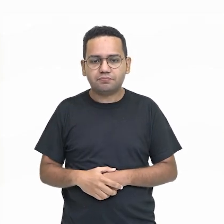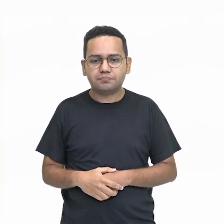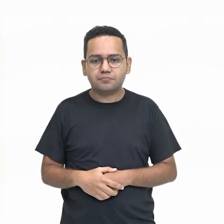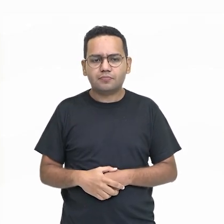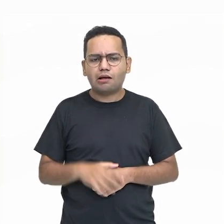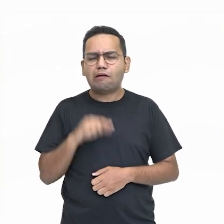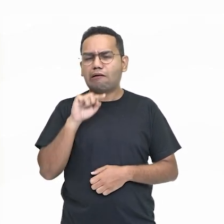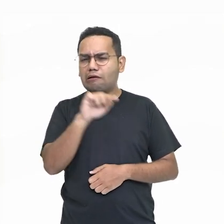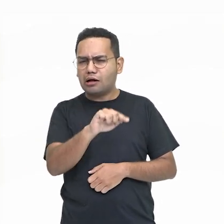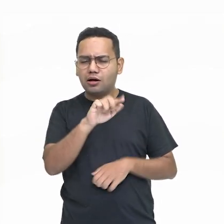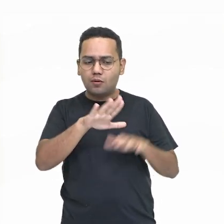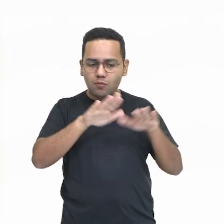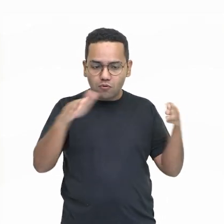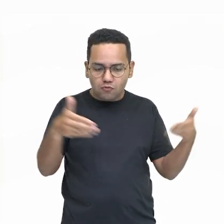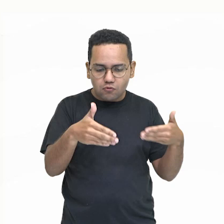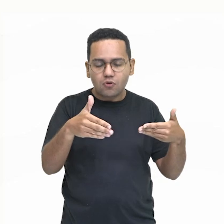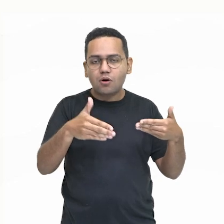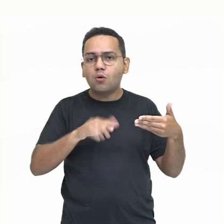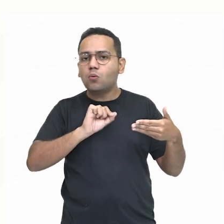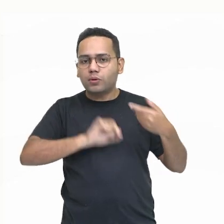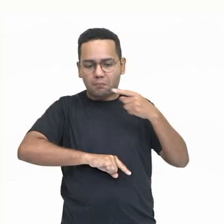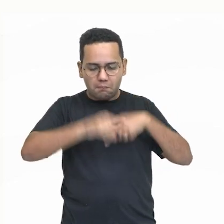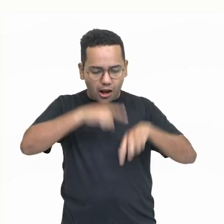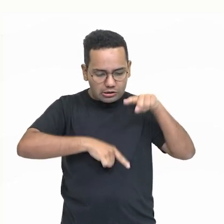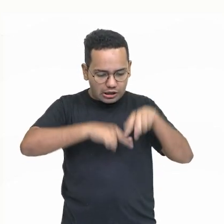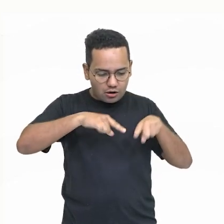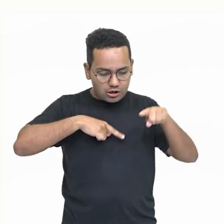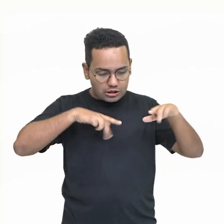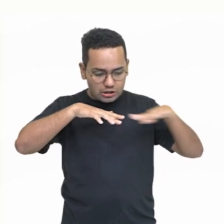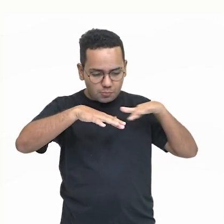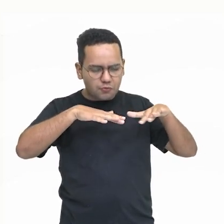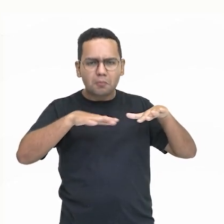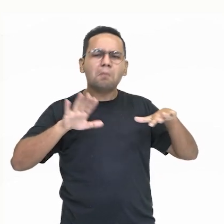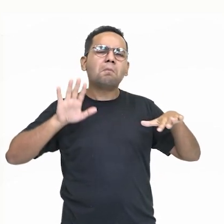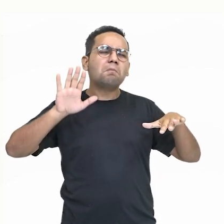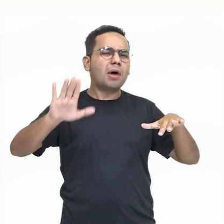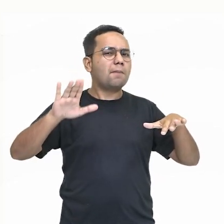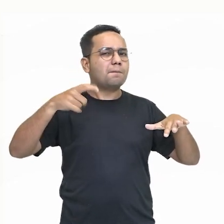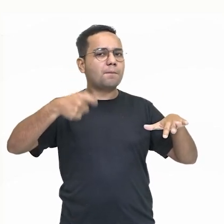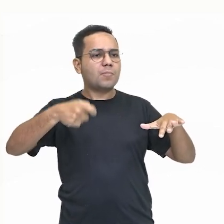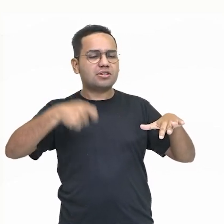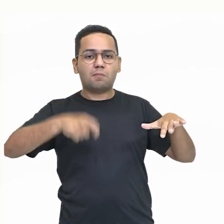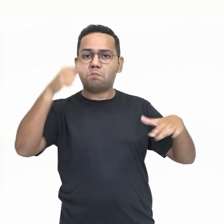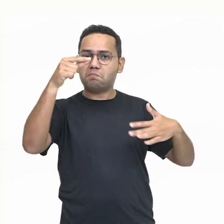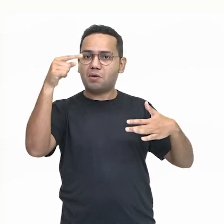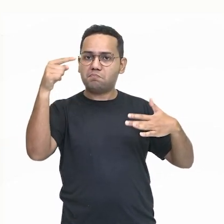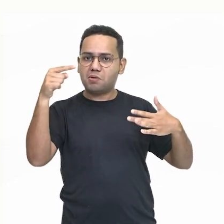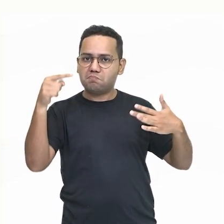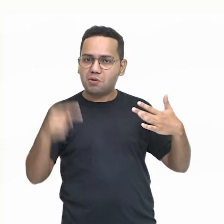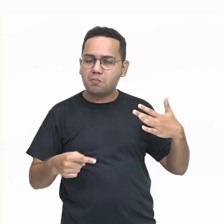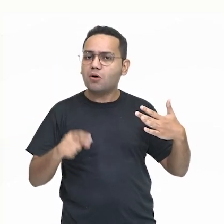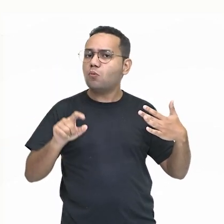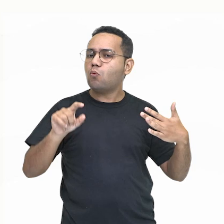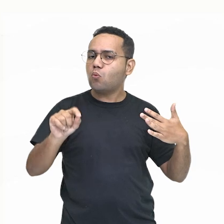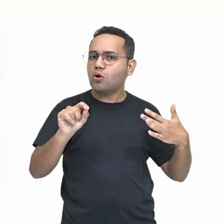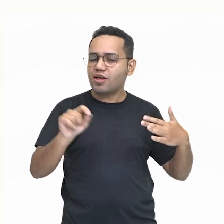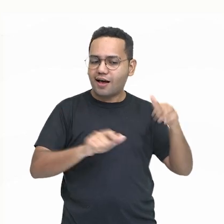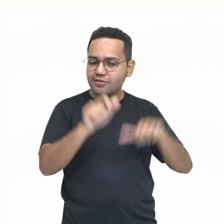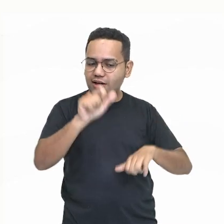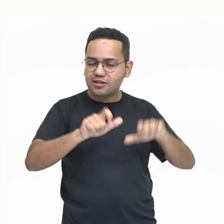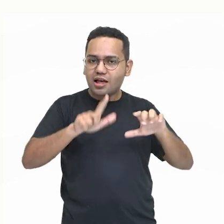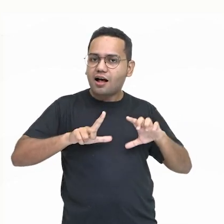os movimentos dos corpos, levando em consideração as suas causas. E